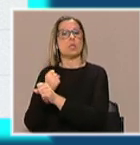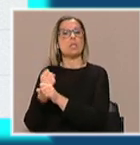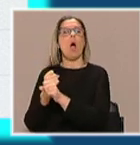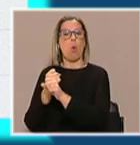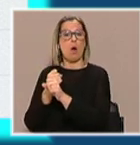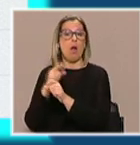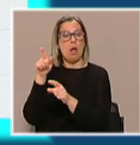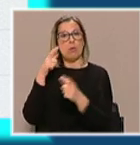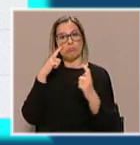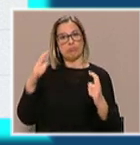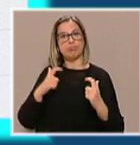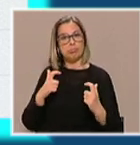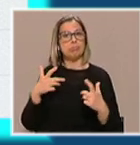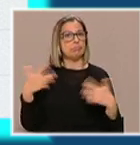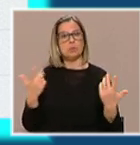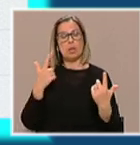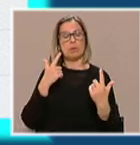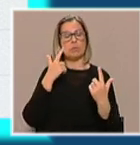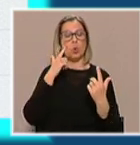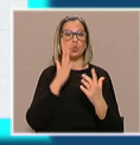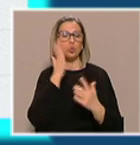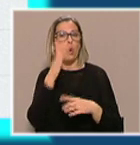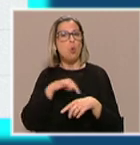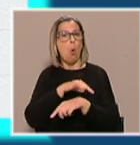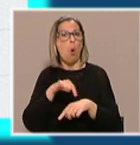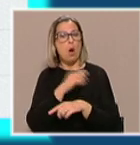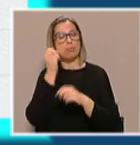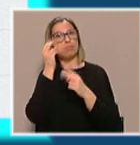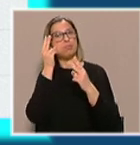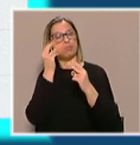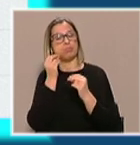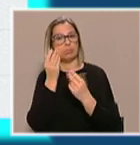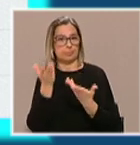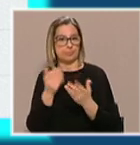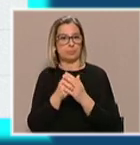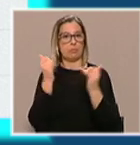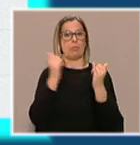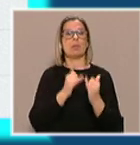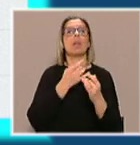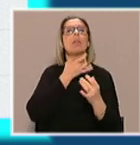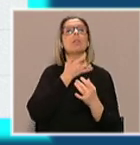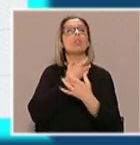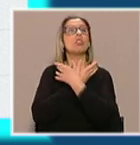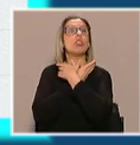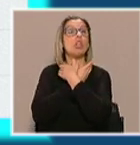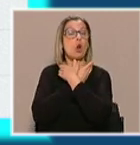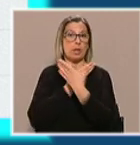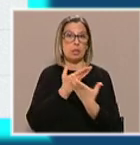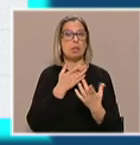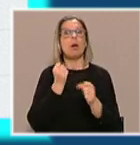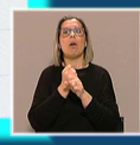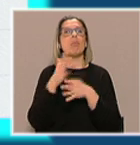responsável por regular o ciclo do sono, ou seja, a nossa vigia. A tiroide